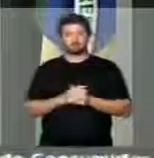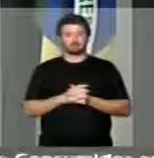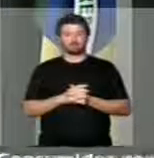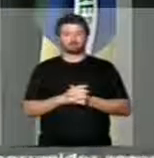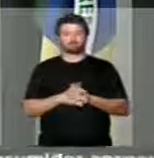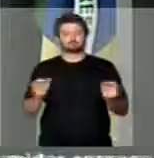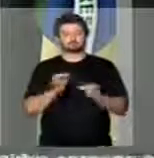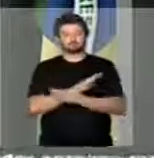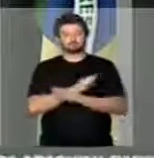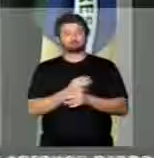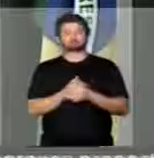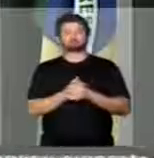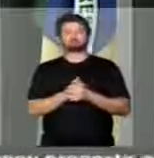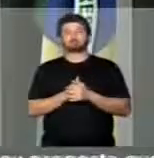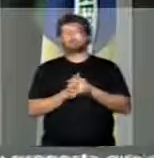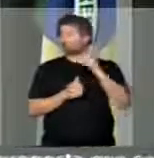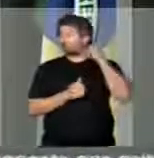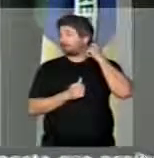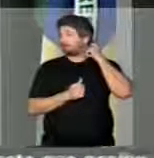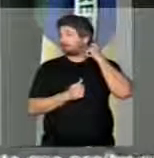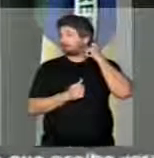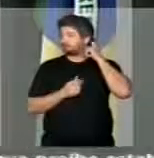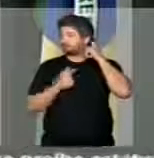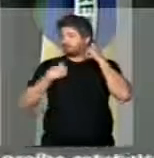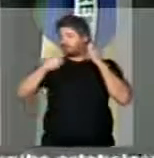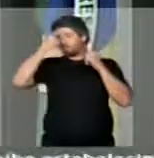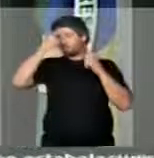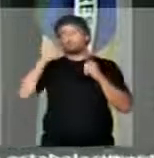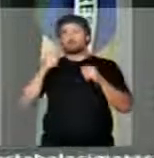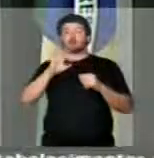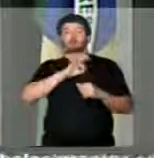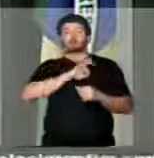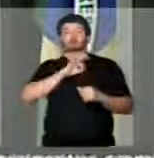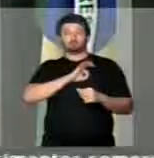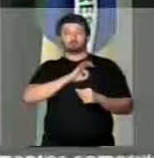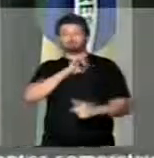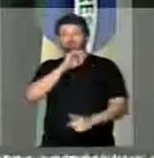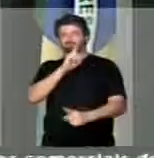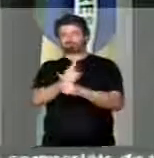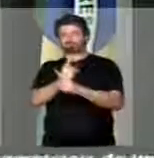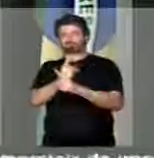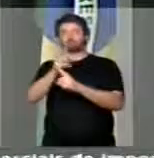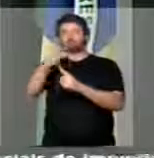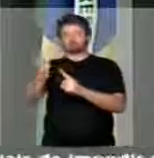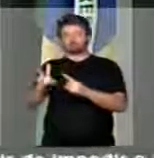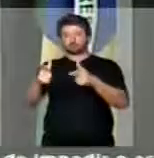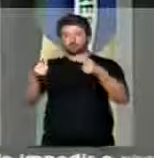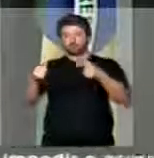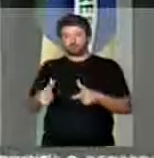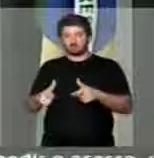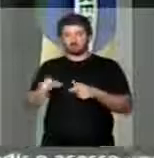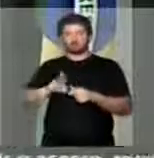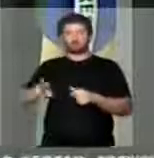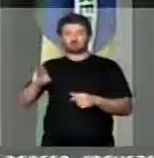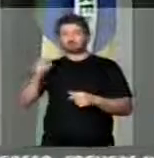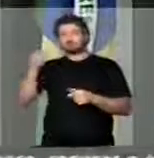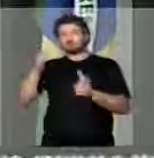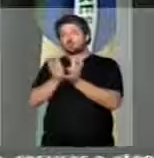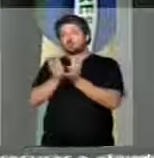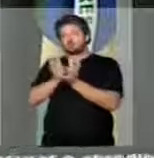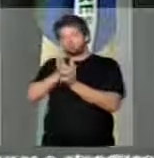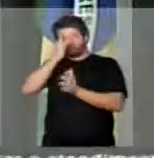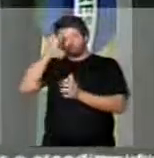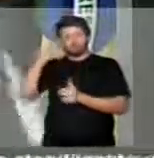E concluo, senhor presidente, consciente de que a polícia já localizou o local que foi utilizado por esses bandidos